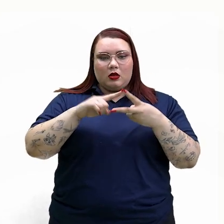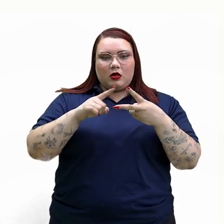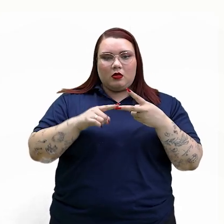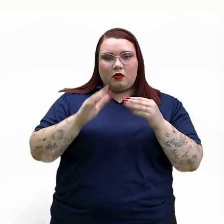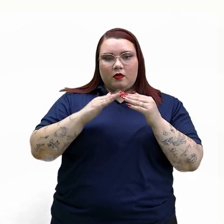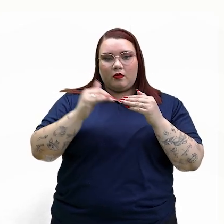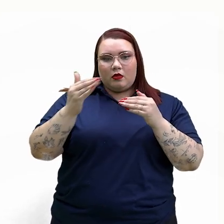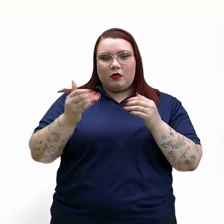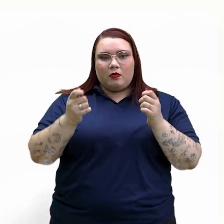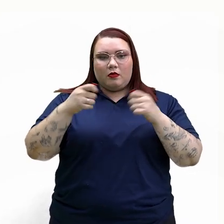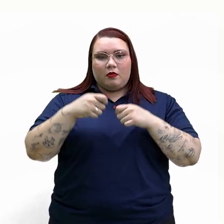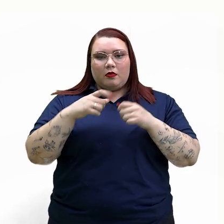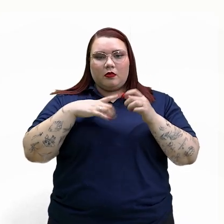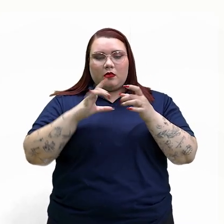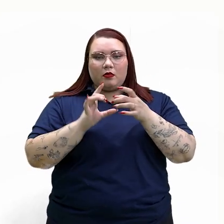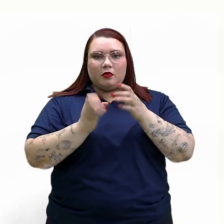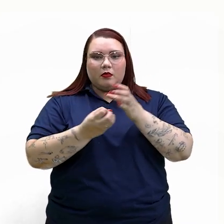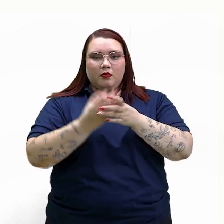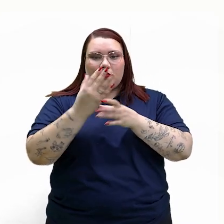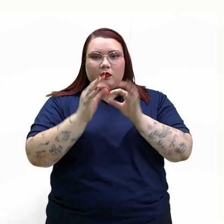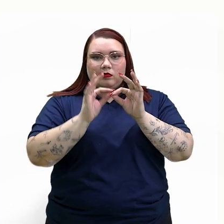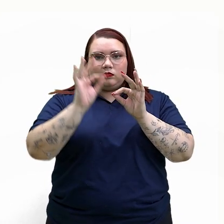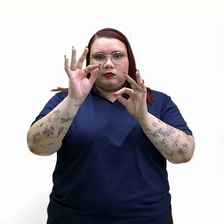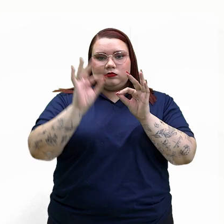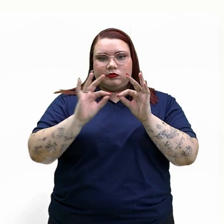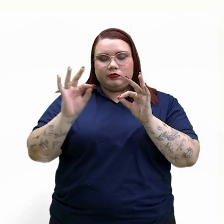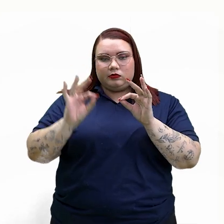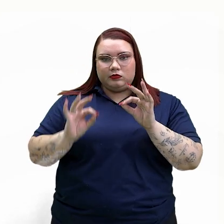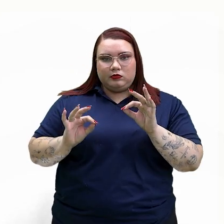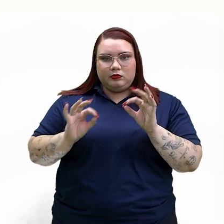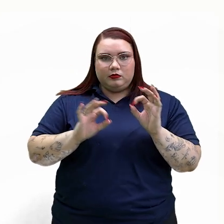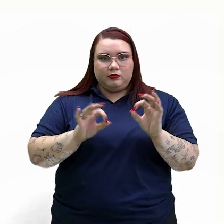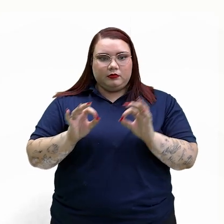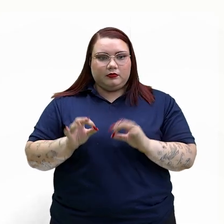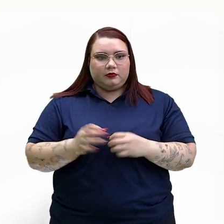externo formado ao prolongar seus lados.